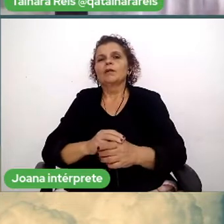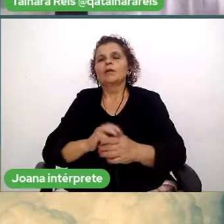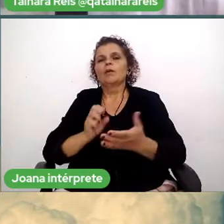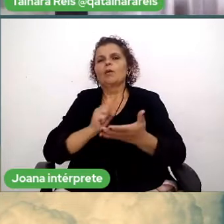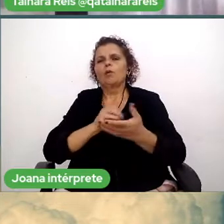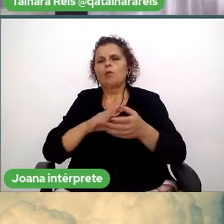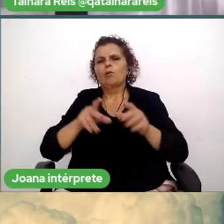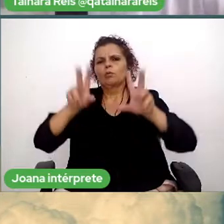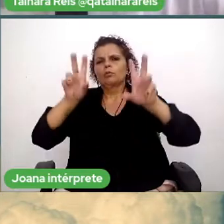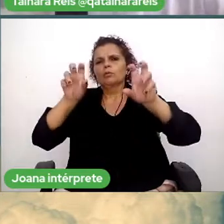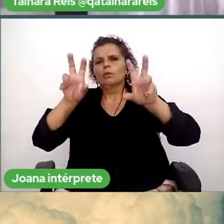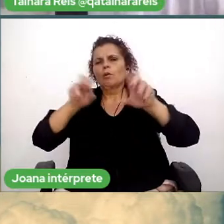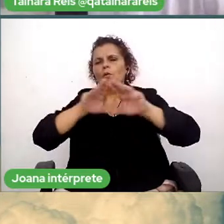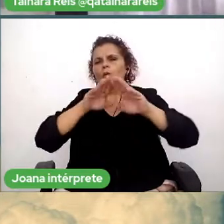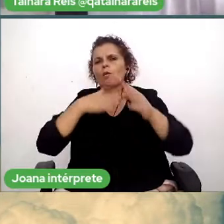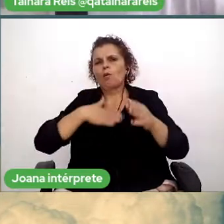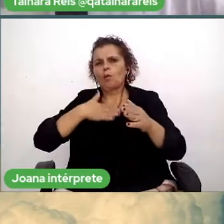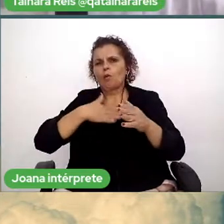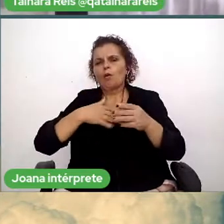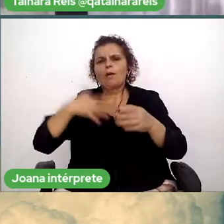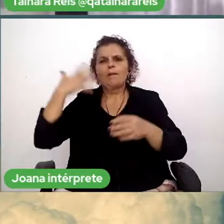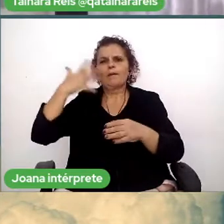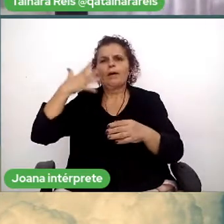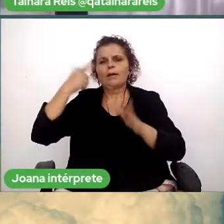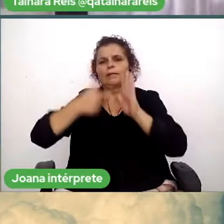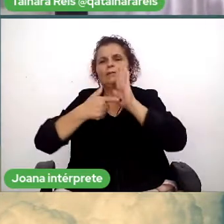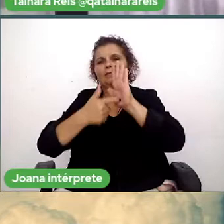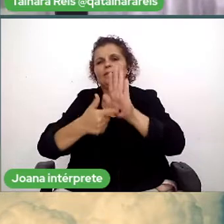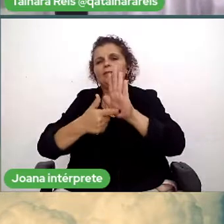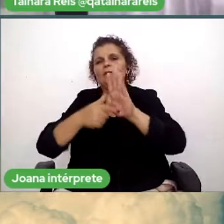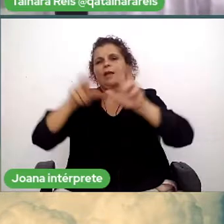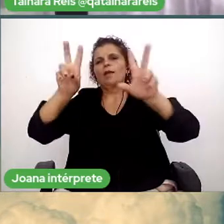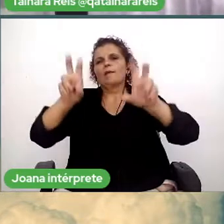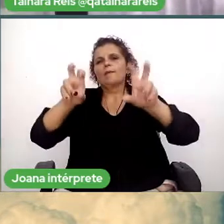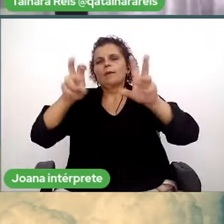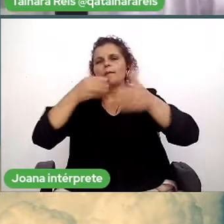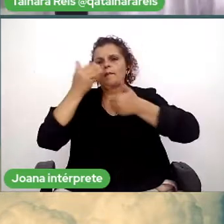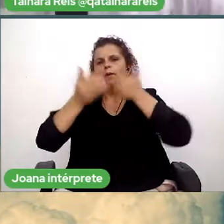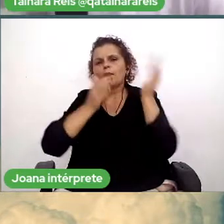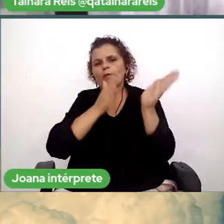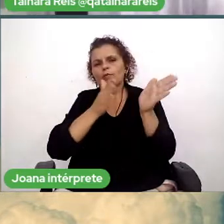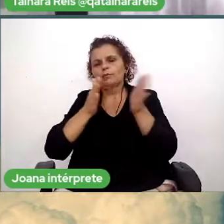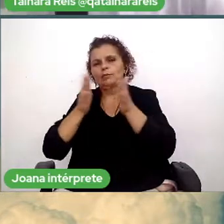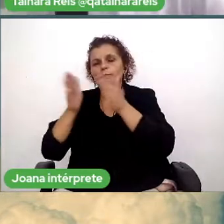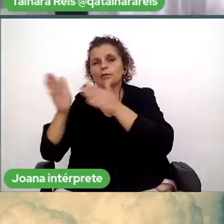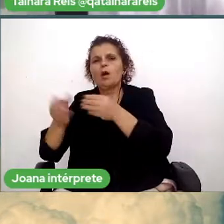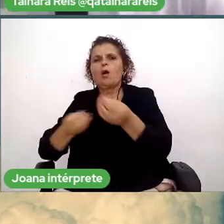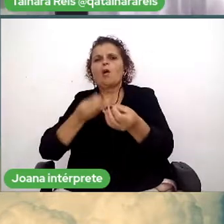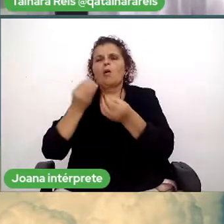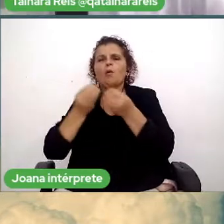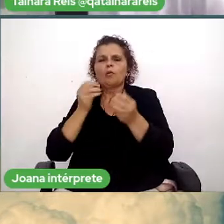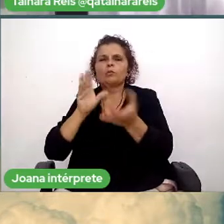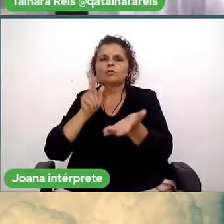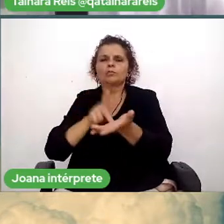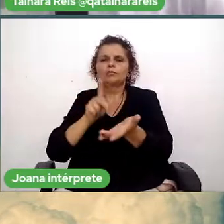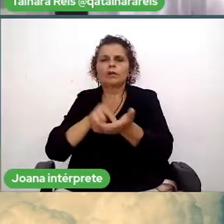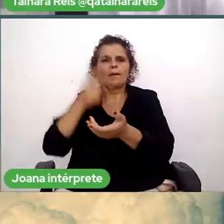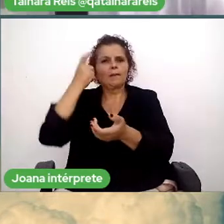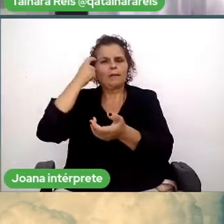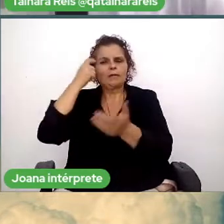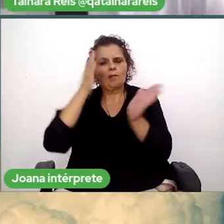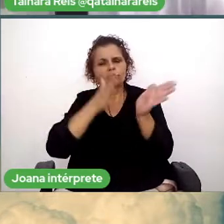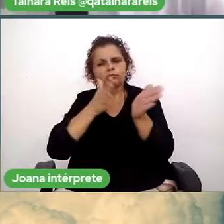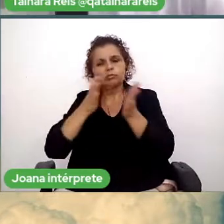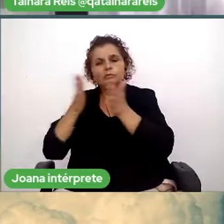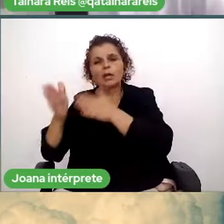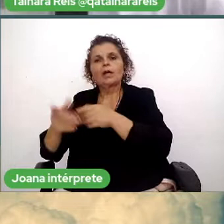meus textos, palestras, é sobre melhoria de processos, como a gente pode realmente pensar em um processo que vá